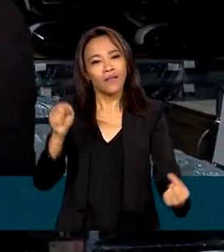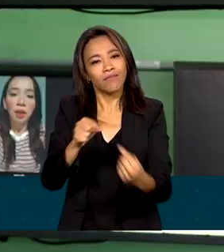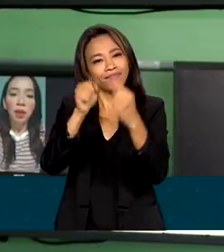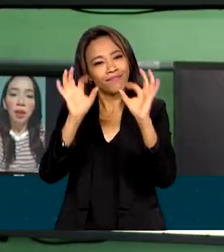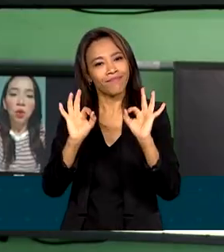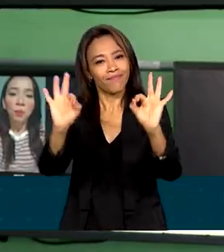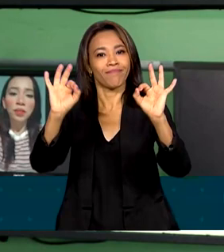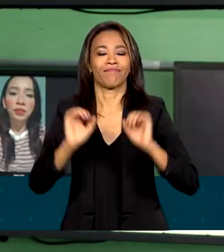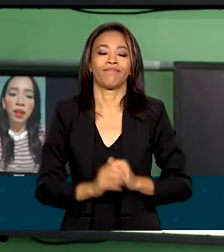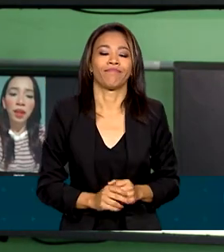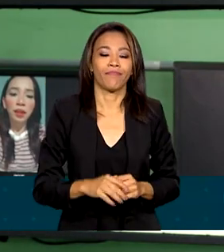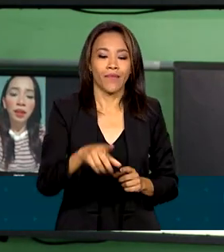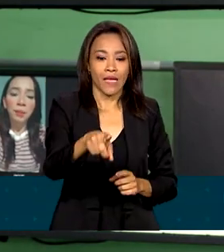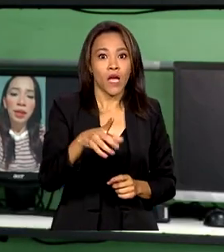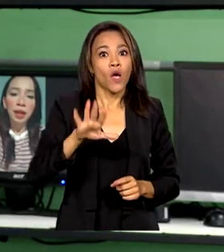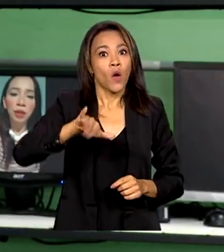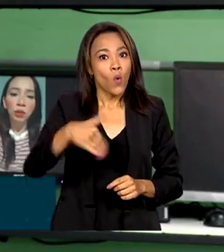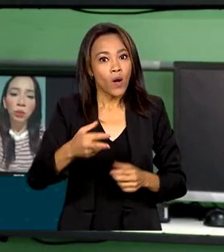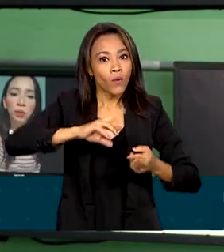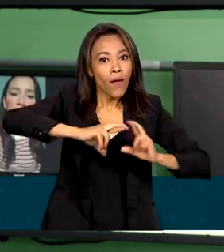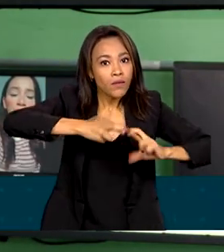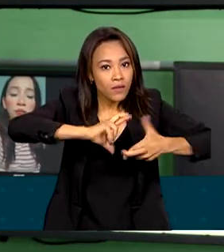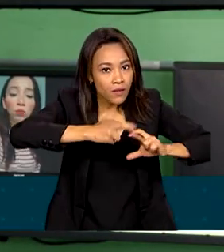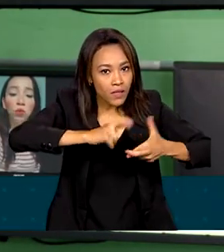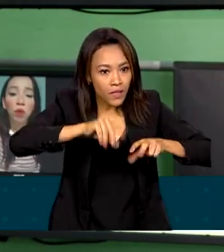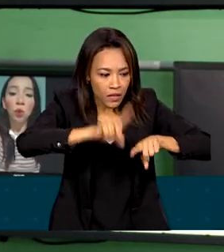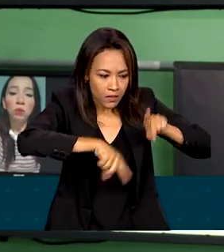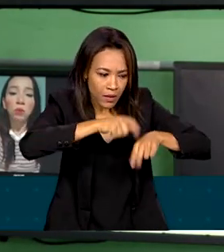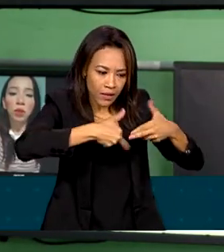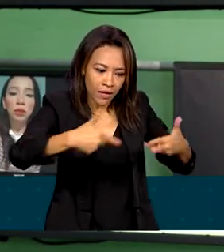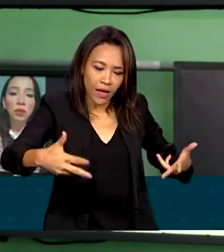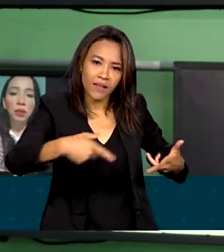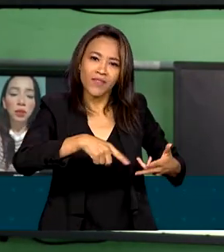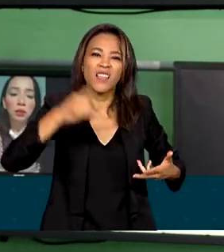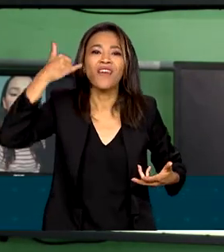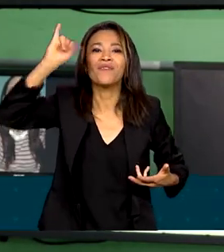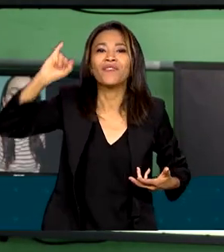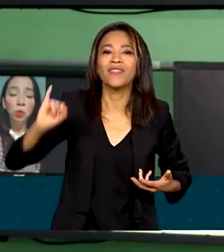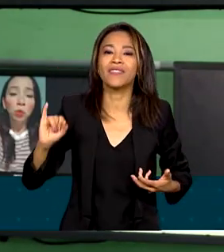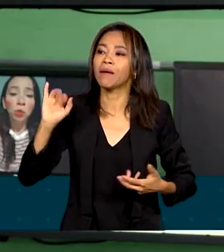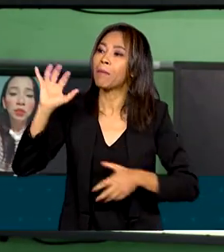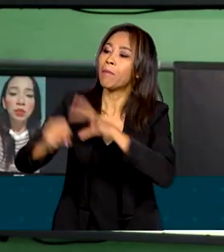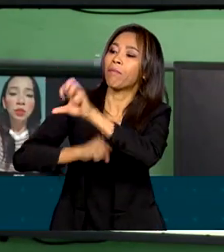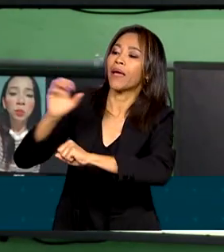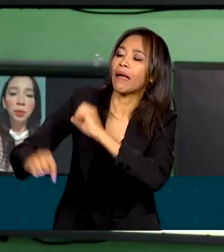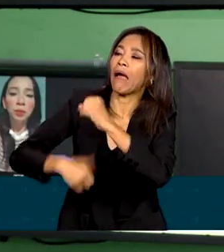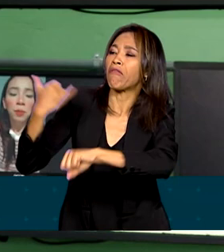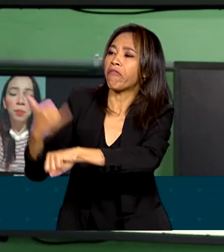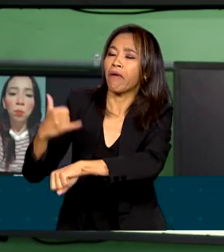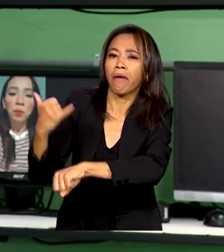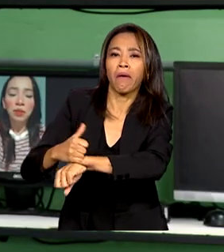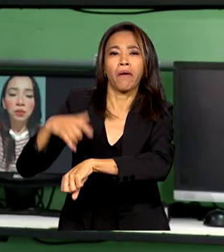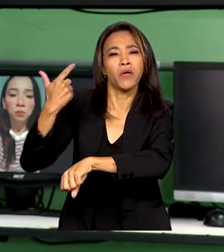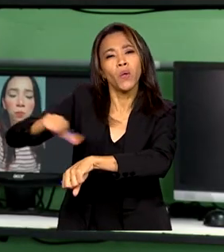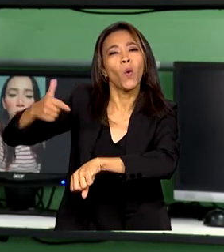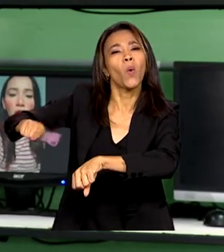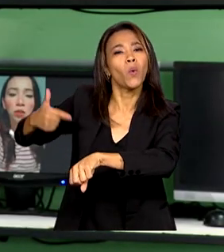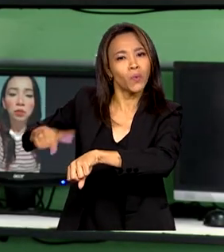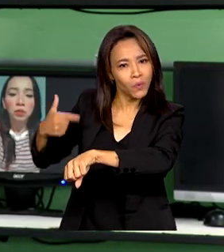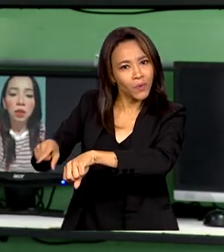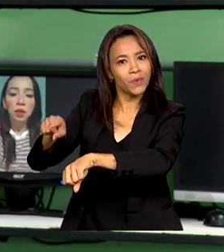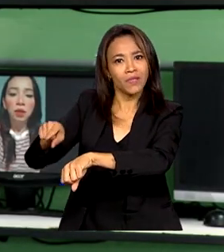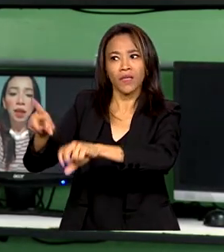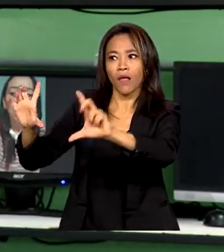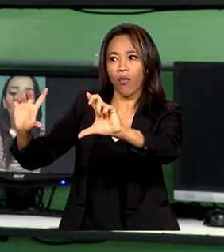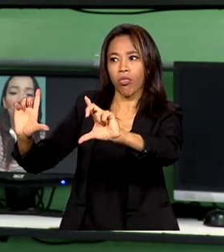correta. Quando você recicla esses equipamentos, você deixa de extrair matéria virgem da natureza, ferro, alumínio e tantos outros metais que